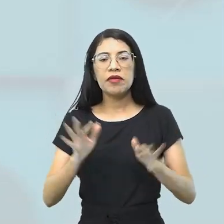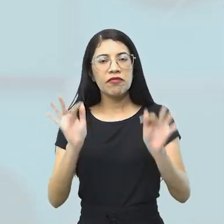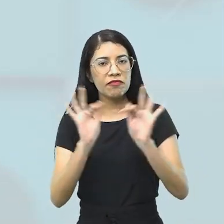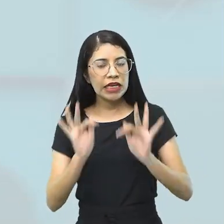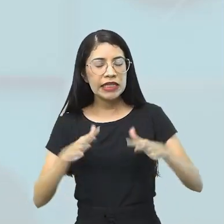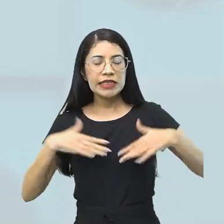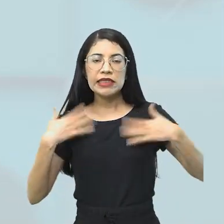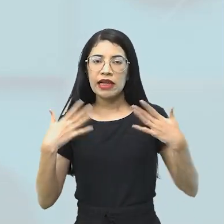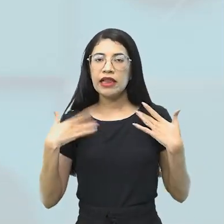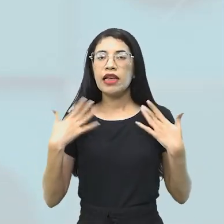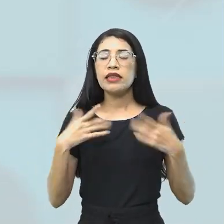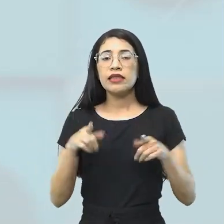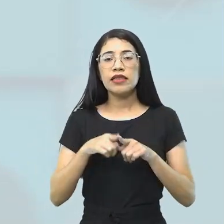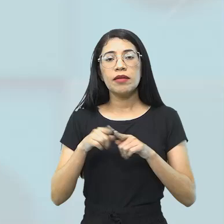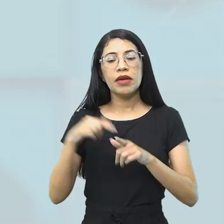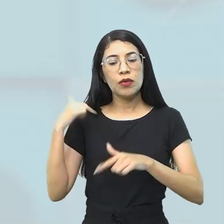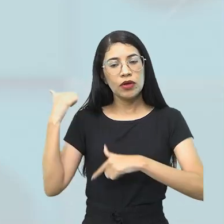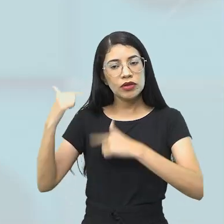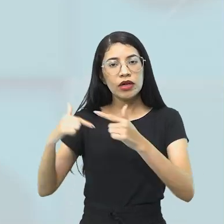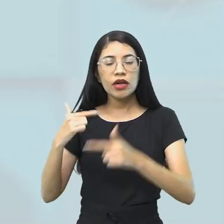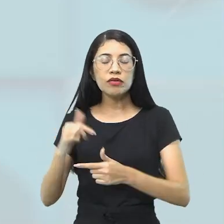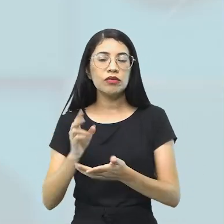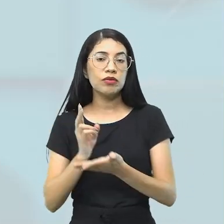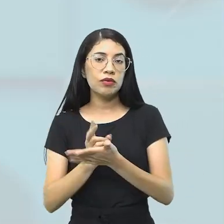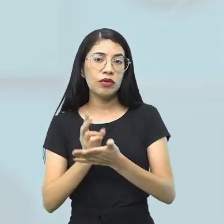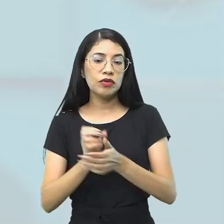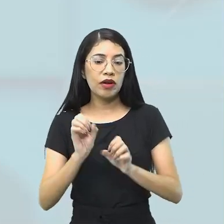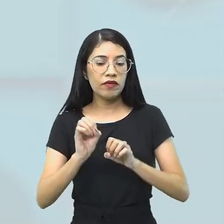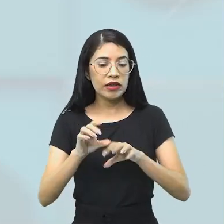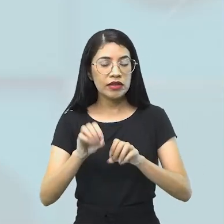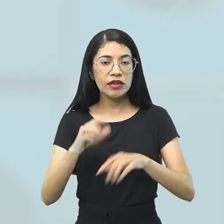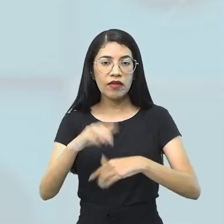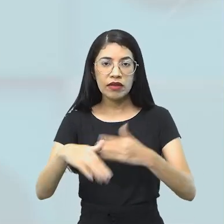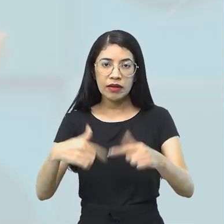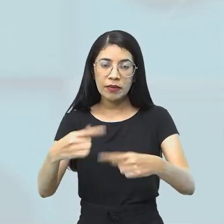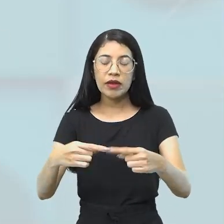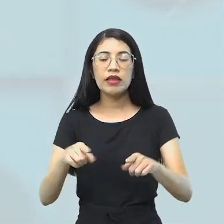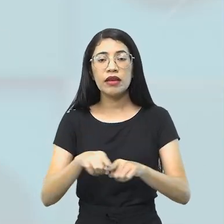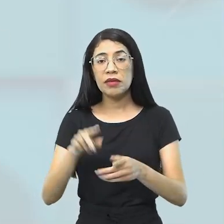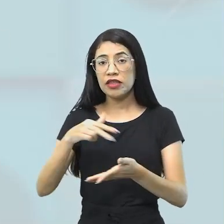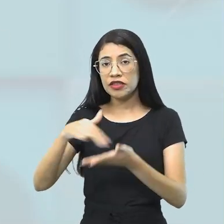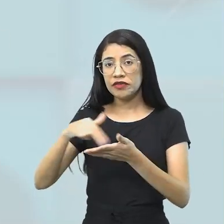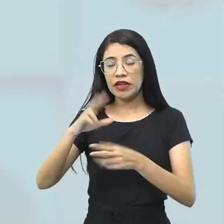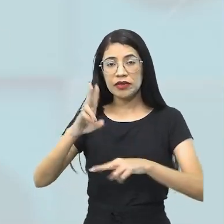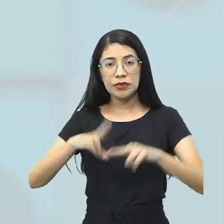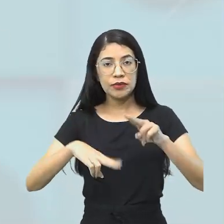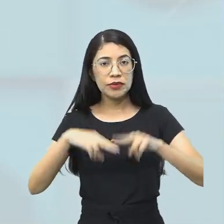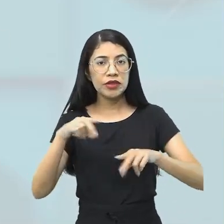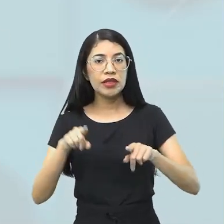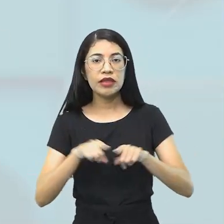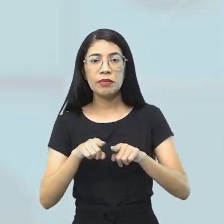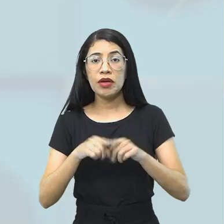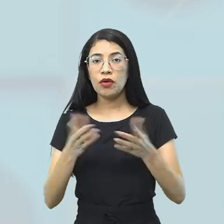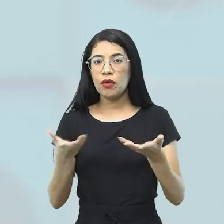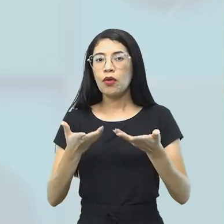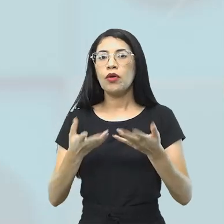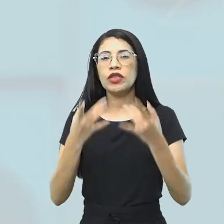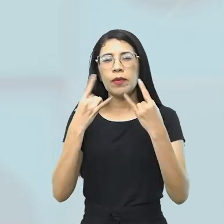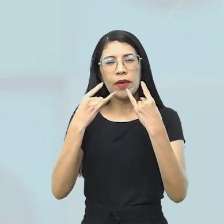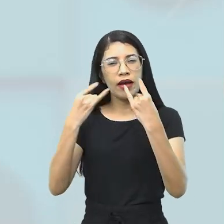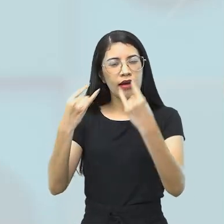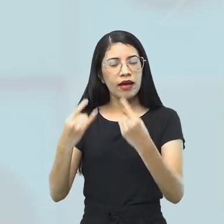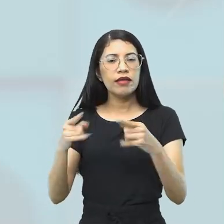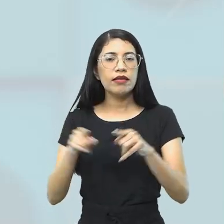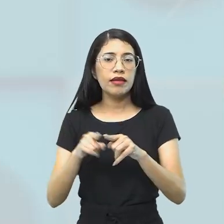criando ali o quê? Os seus costumes, suas tradições, tanto que as danças, as festas juninas enchem os nossos olhos, né?